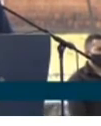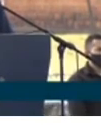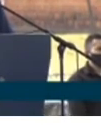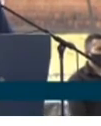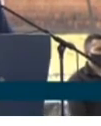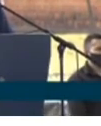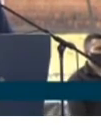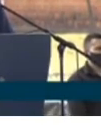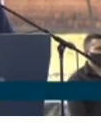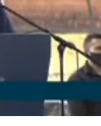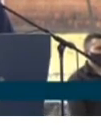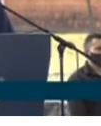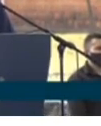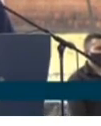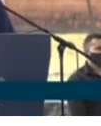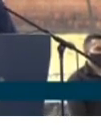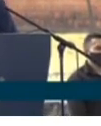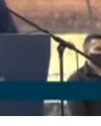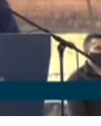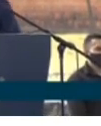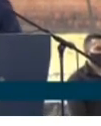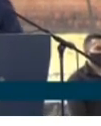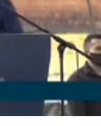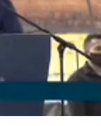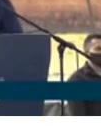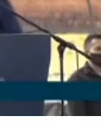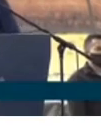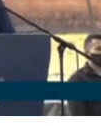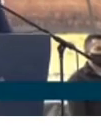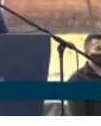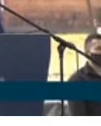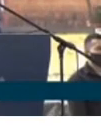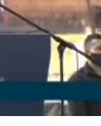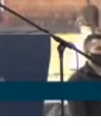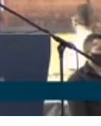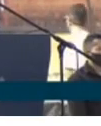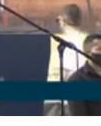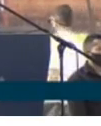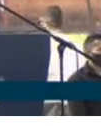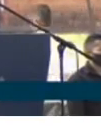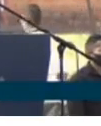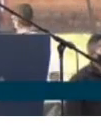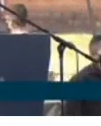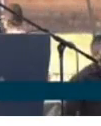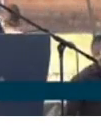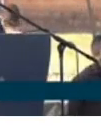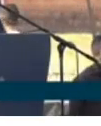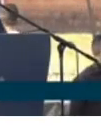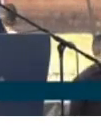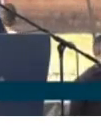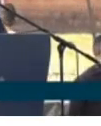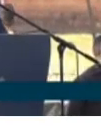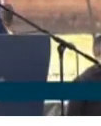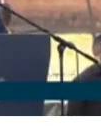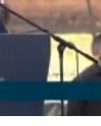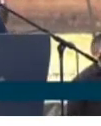fizer necessário, essa é a medida máxima. Amigos de Corumbá, é sempre uma satisfação estar em Mato Grosso do